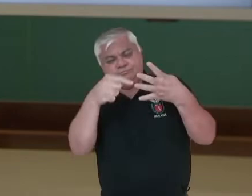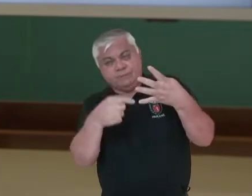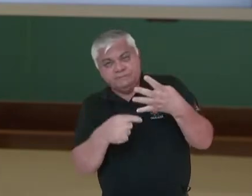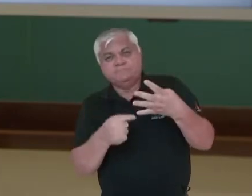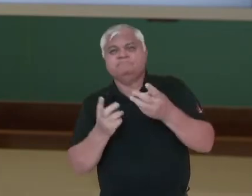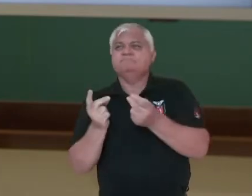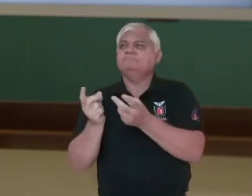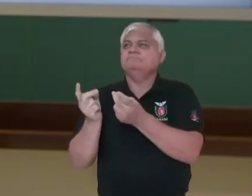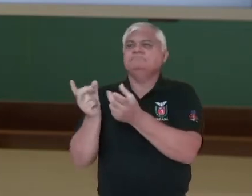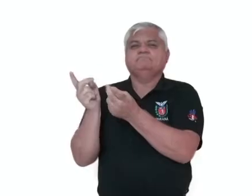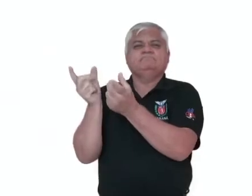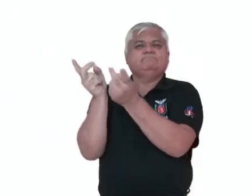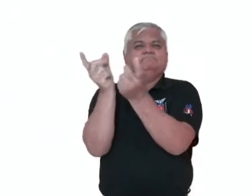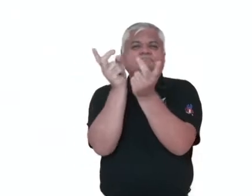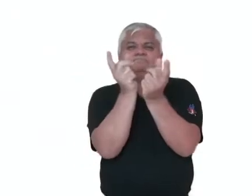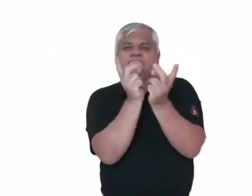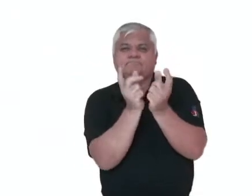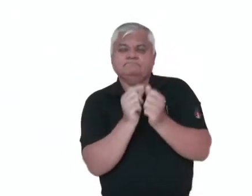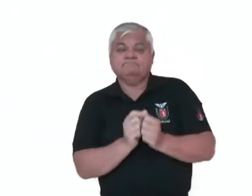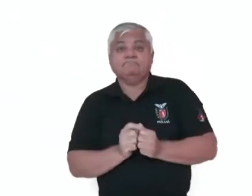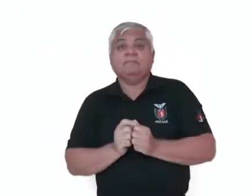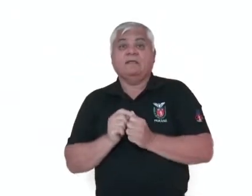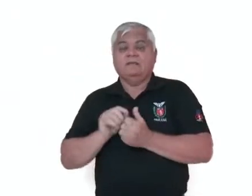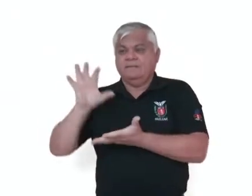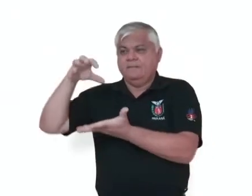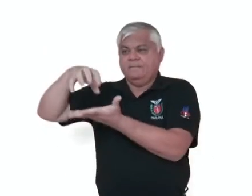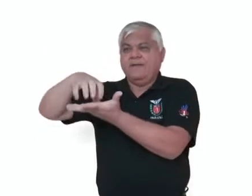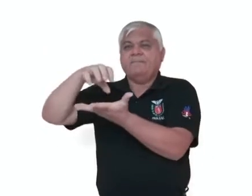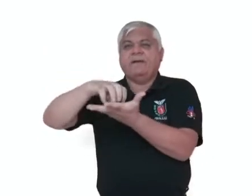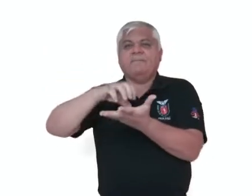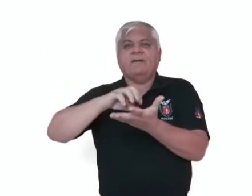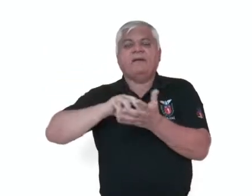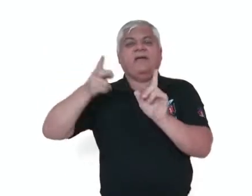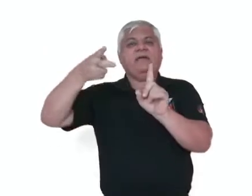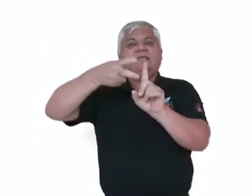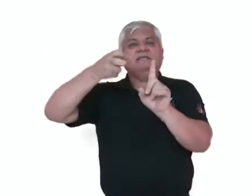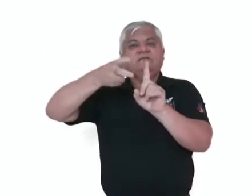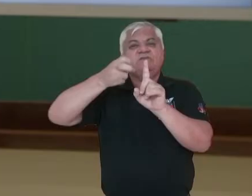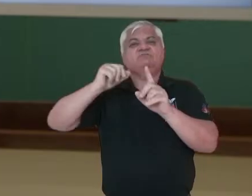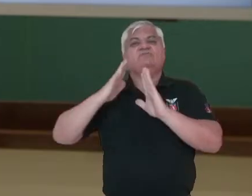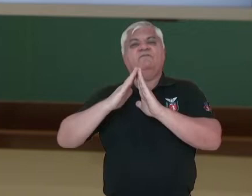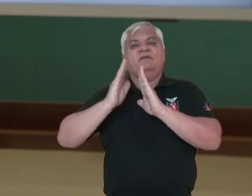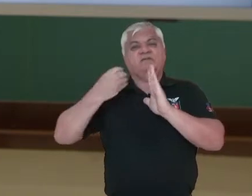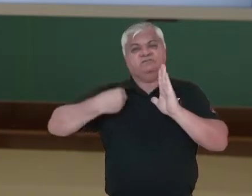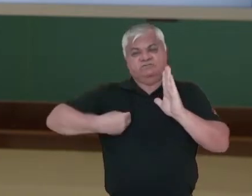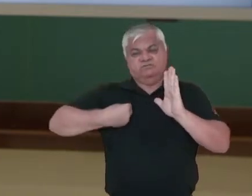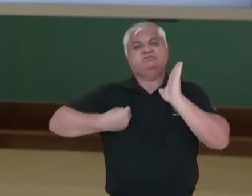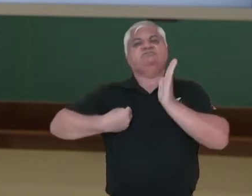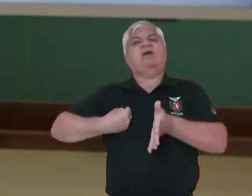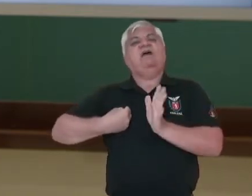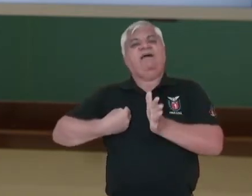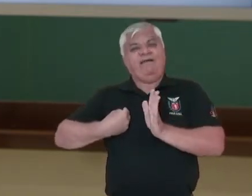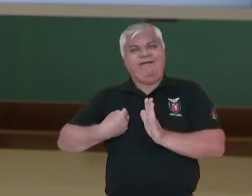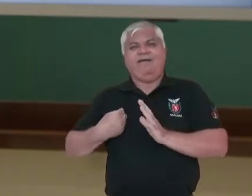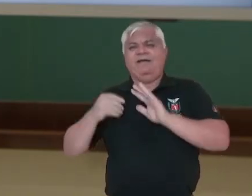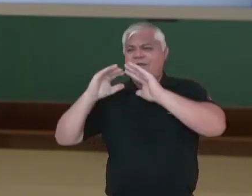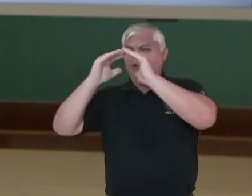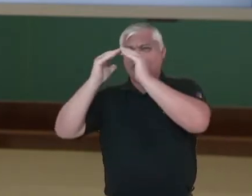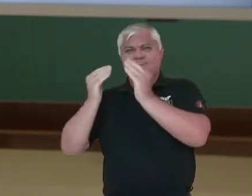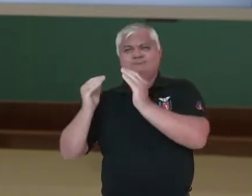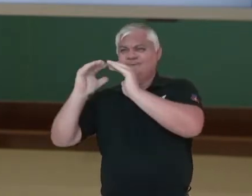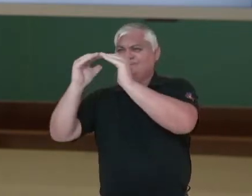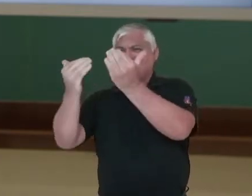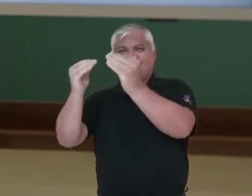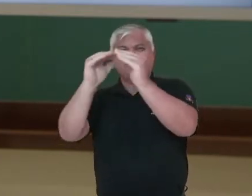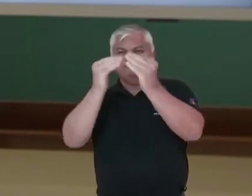ocupação das primeiras terras indígenas, os povos indígenas viviam nessas áreas e, com a chegada dos colonizadores, eles vão